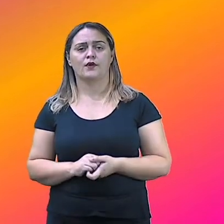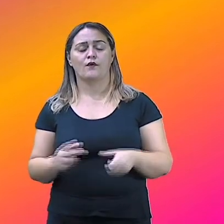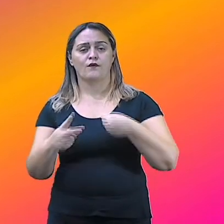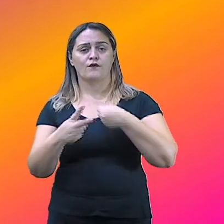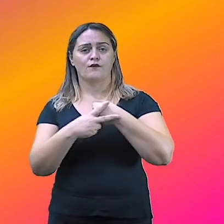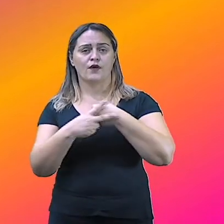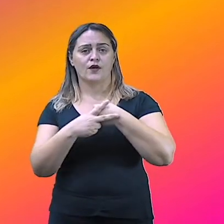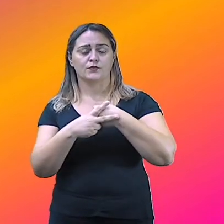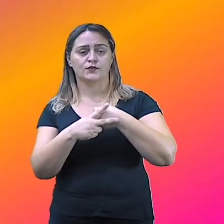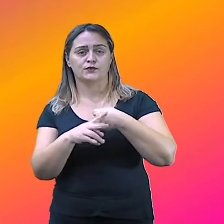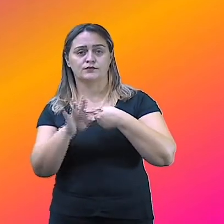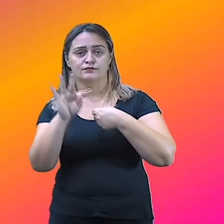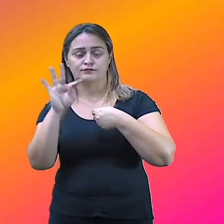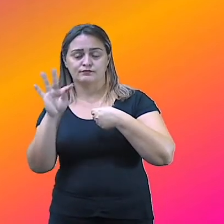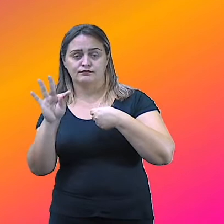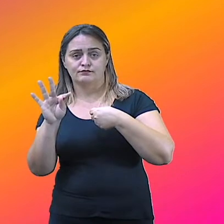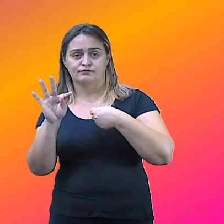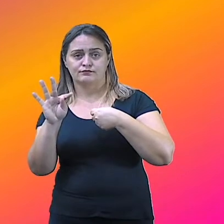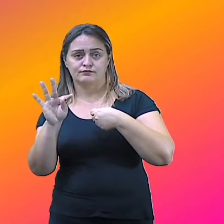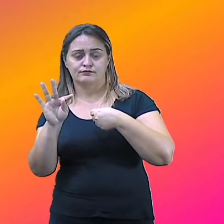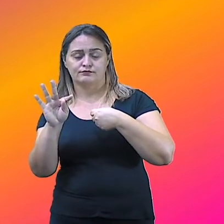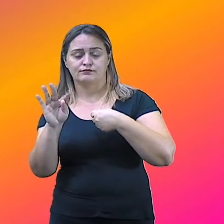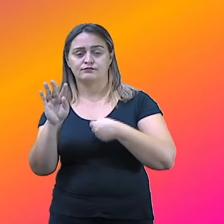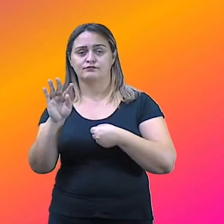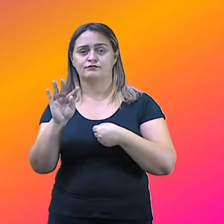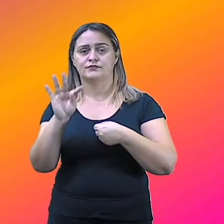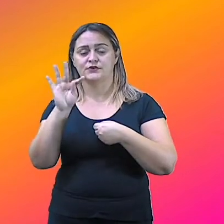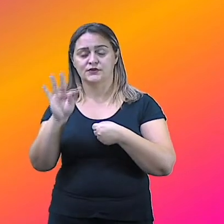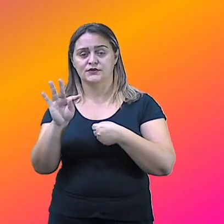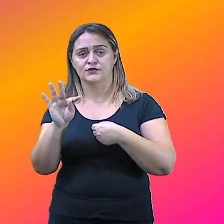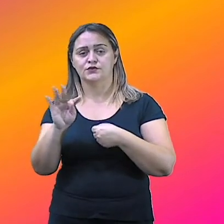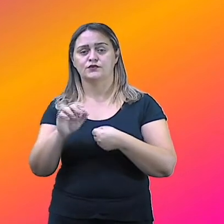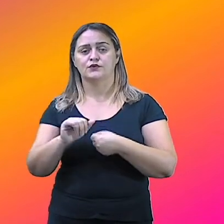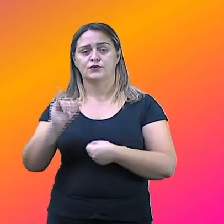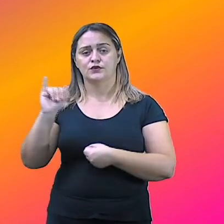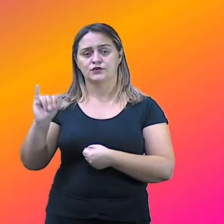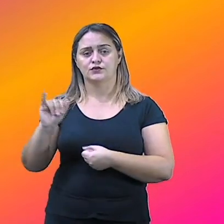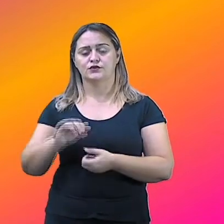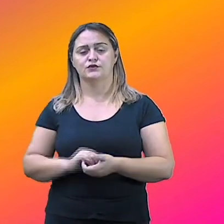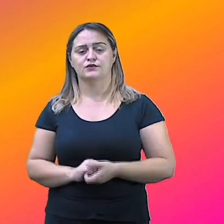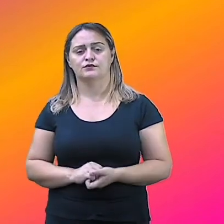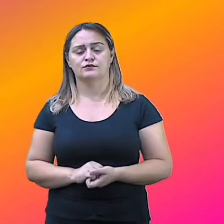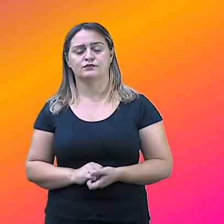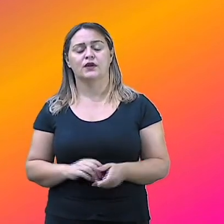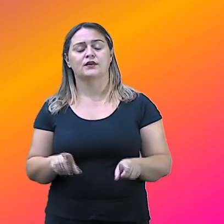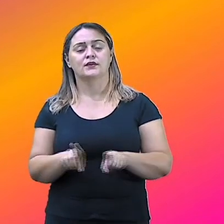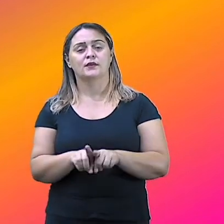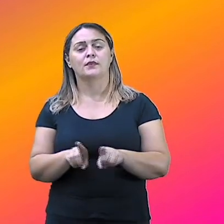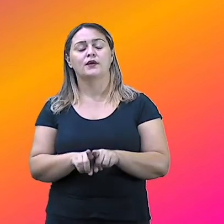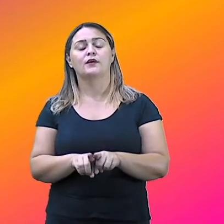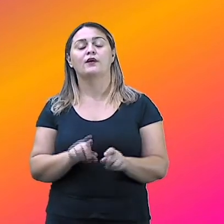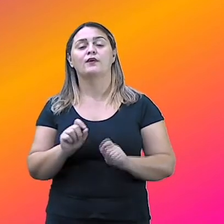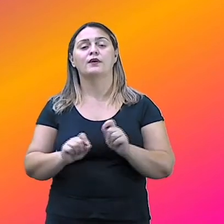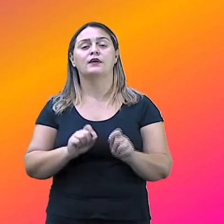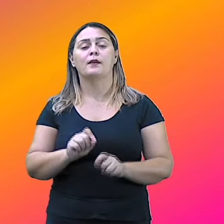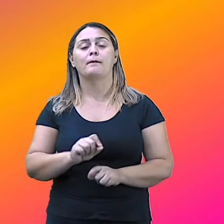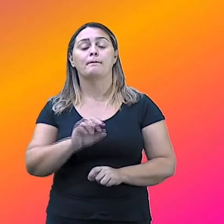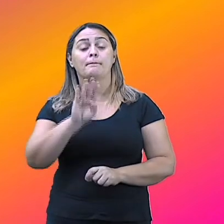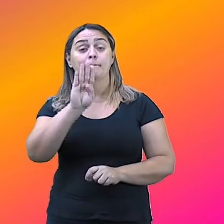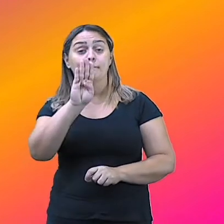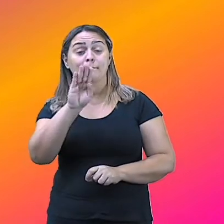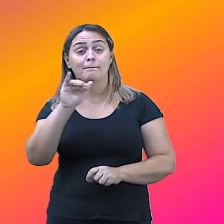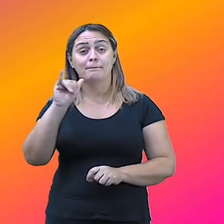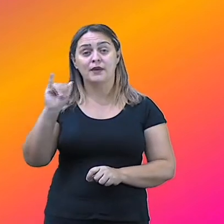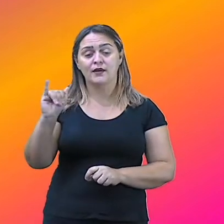e indireto. Sim, chamaremos de bitransitivo. Isso apresenta